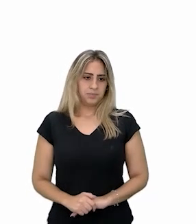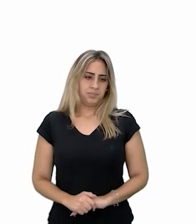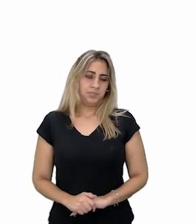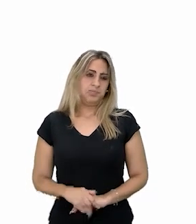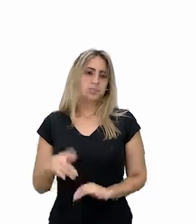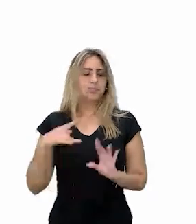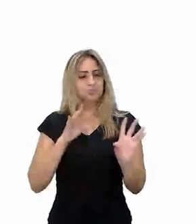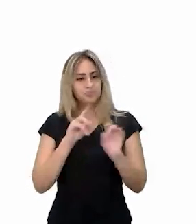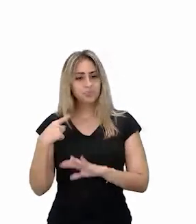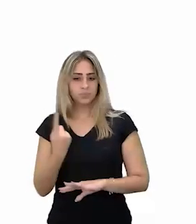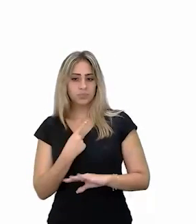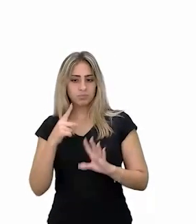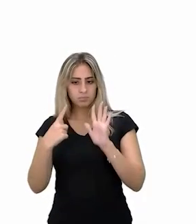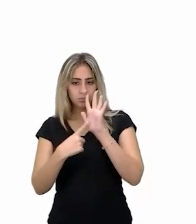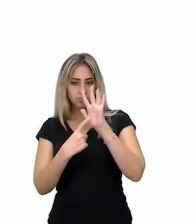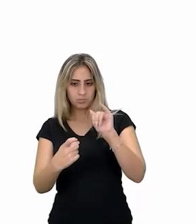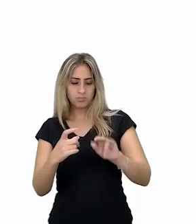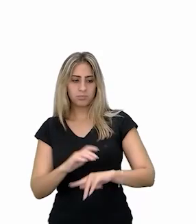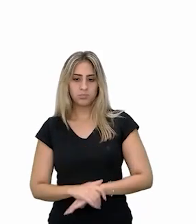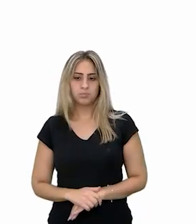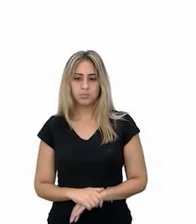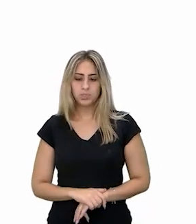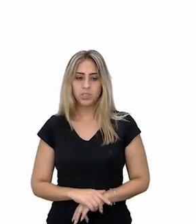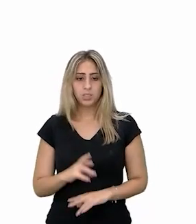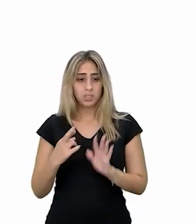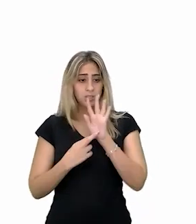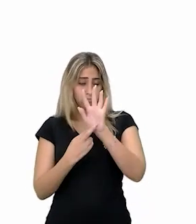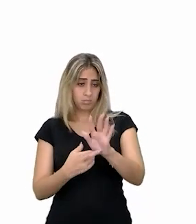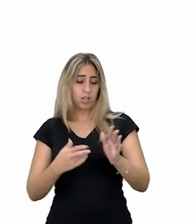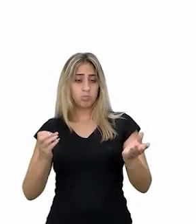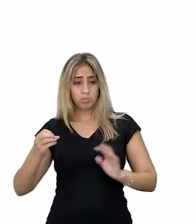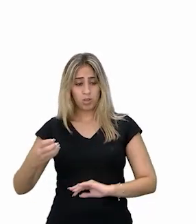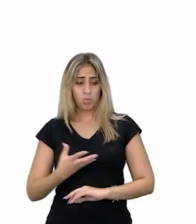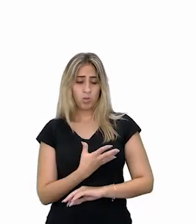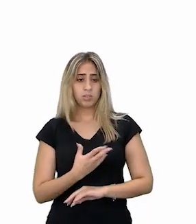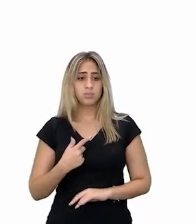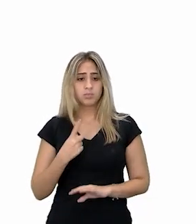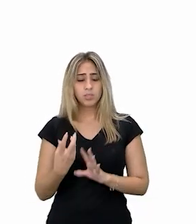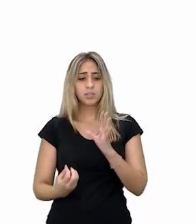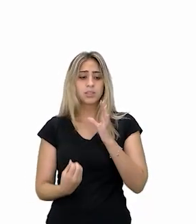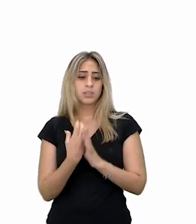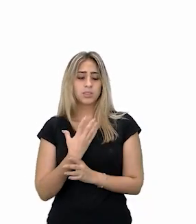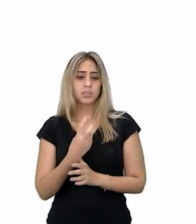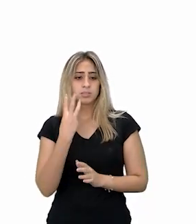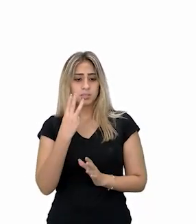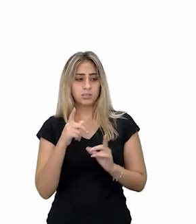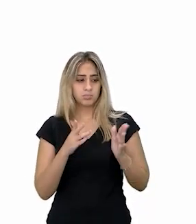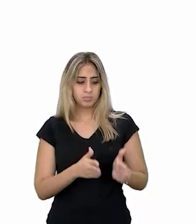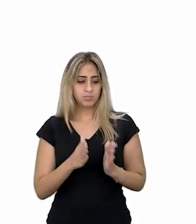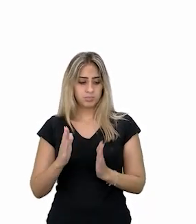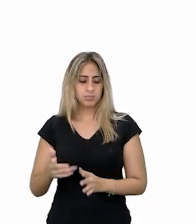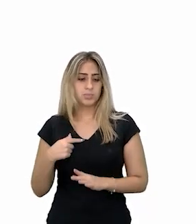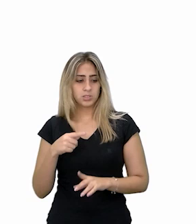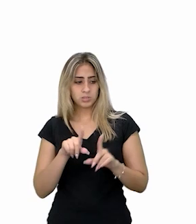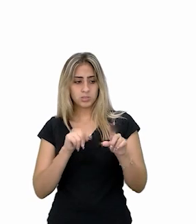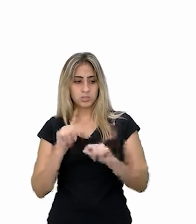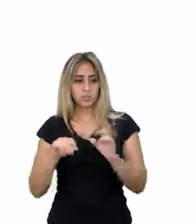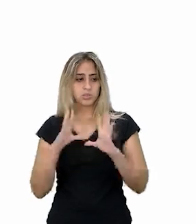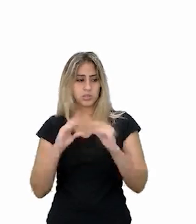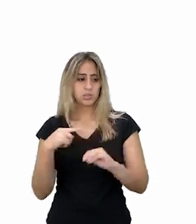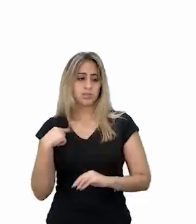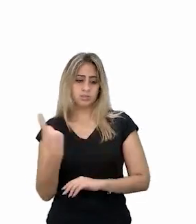gente, então, clica lá nos resultados atuais, vai aparecer 3 caixinhas para a gente selecionar aquilo que a gente